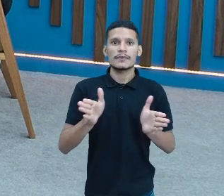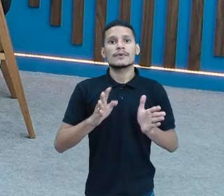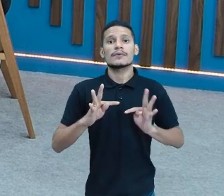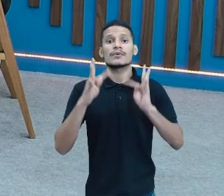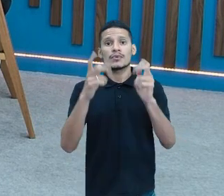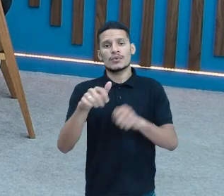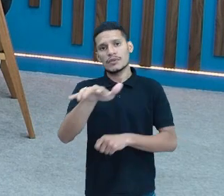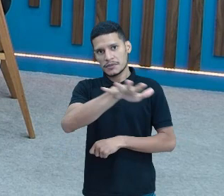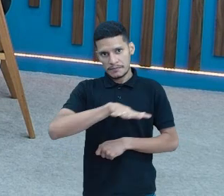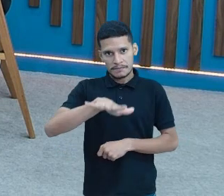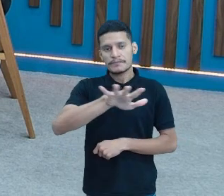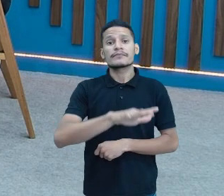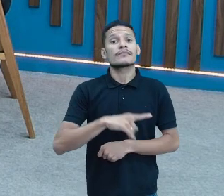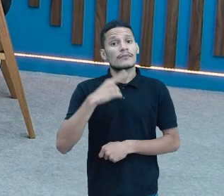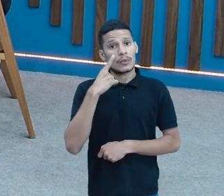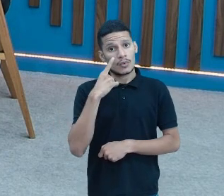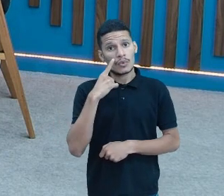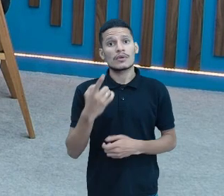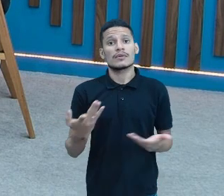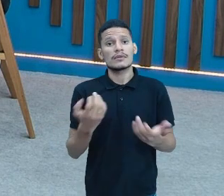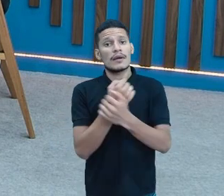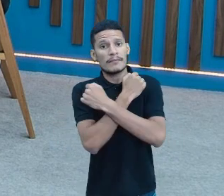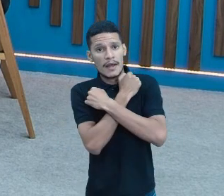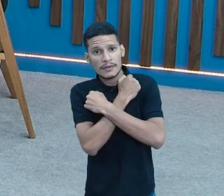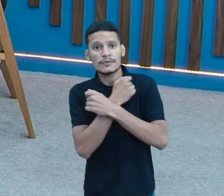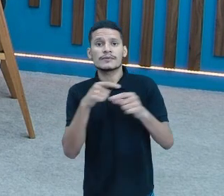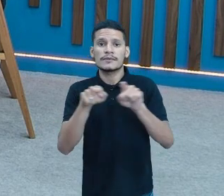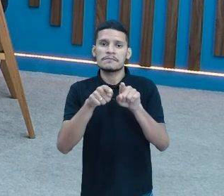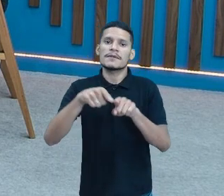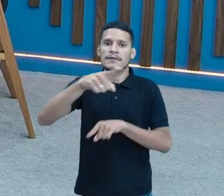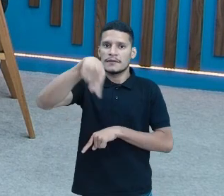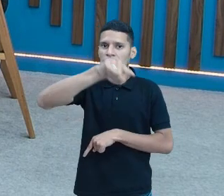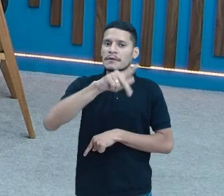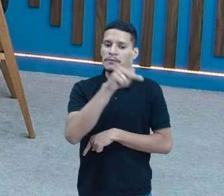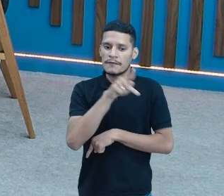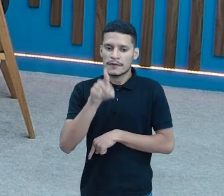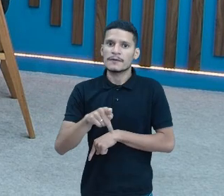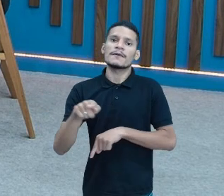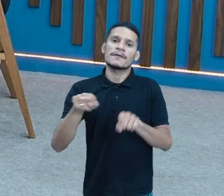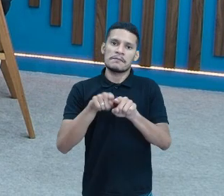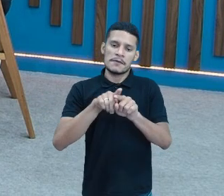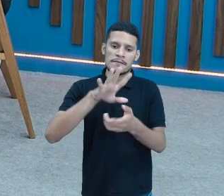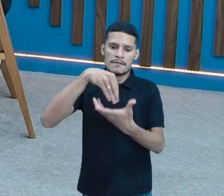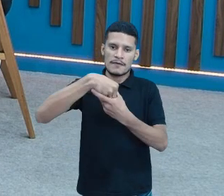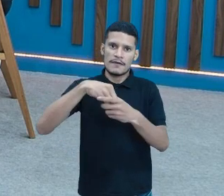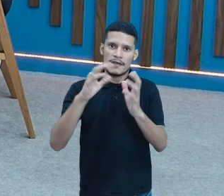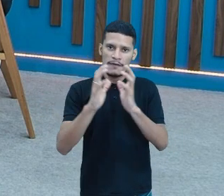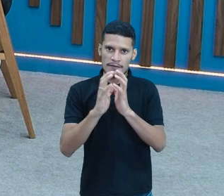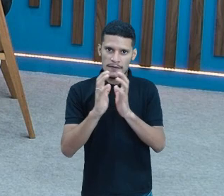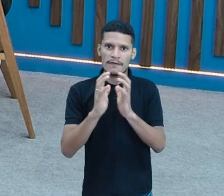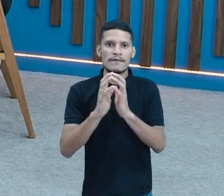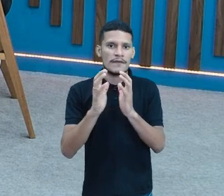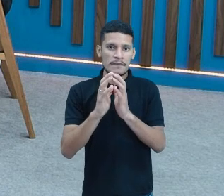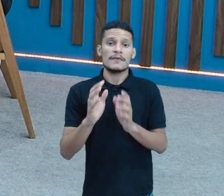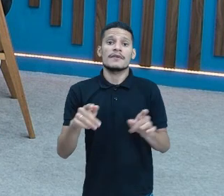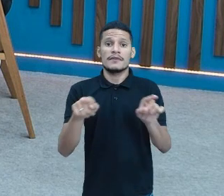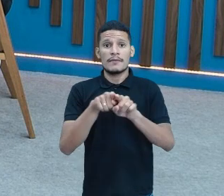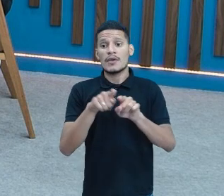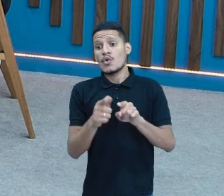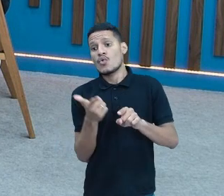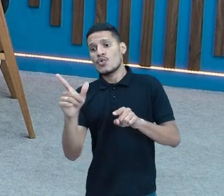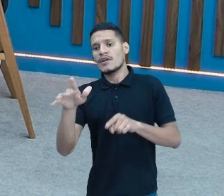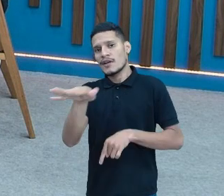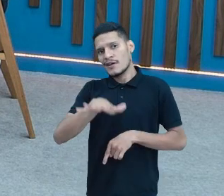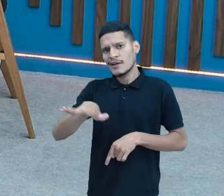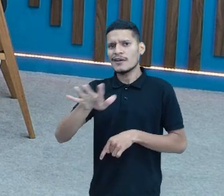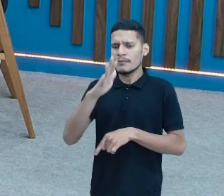bom? Então, também um abraço para todos os professores e professoras da Rede Municipal do Recife, e, enfim, de outras redes, todos que